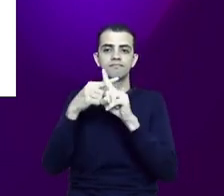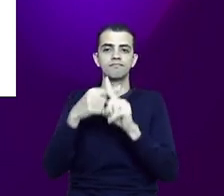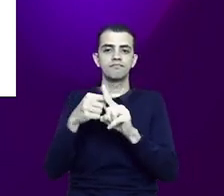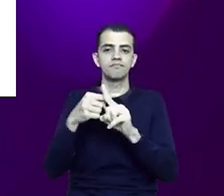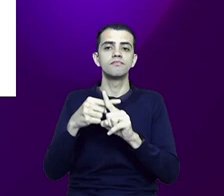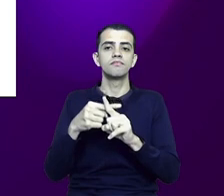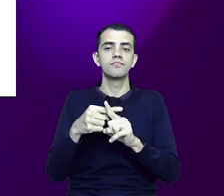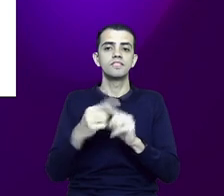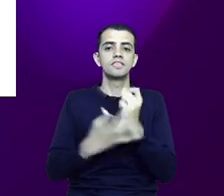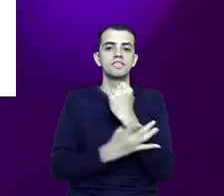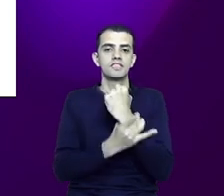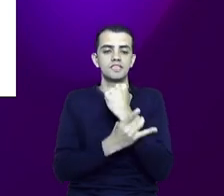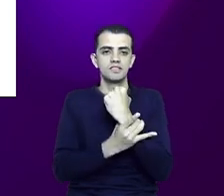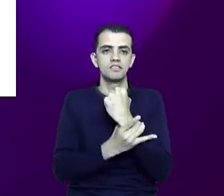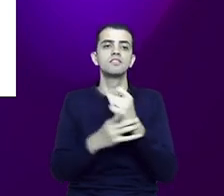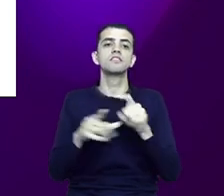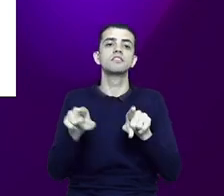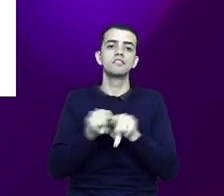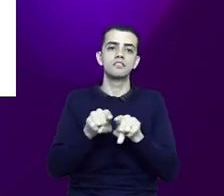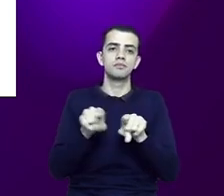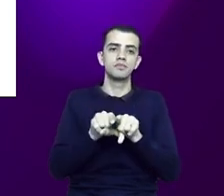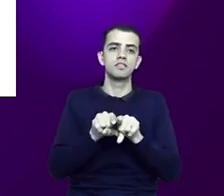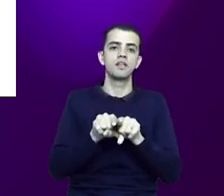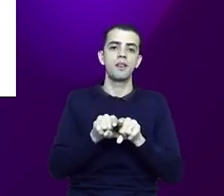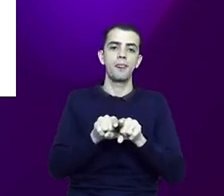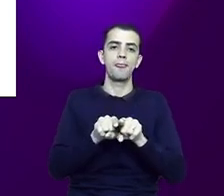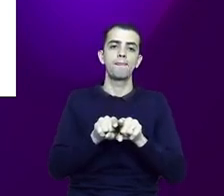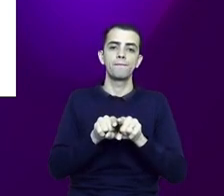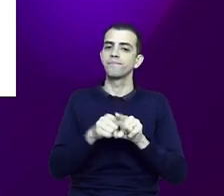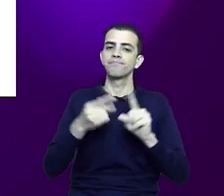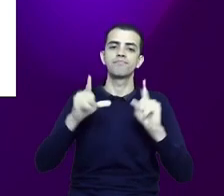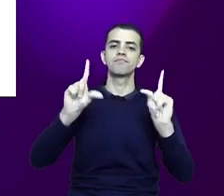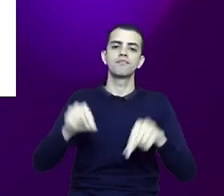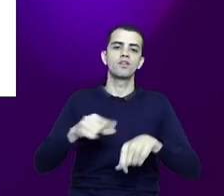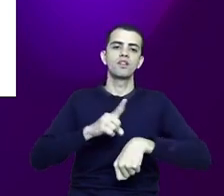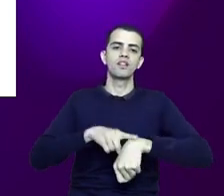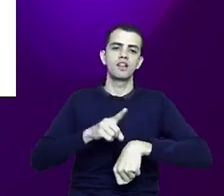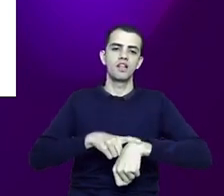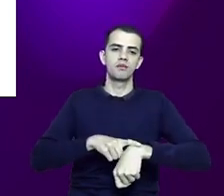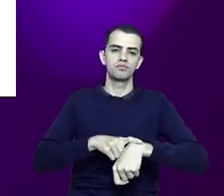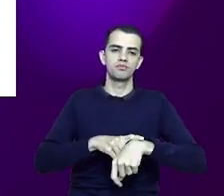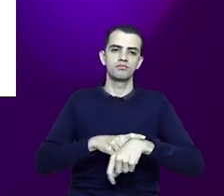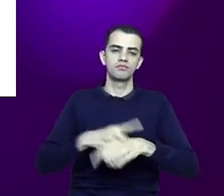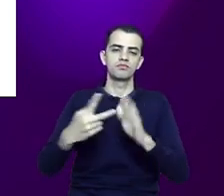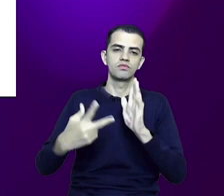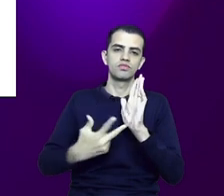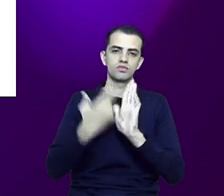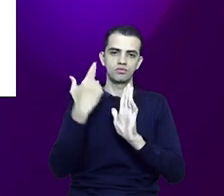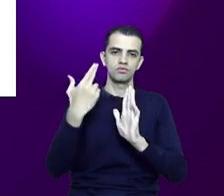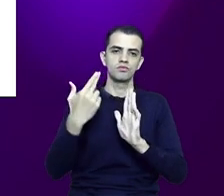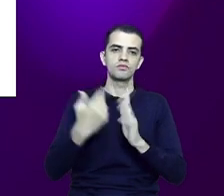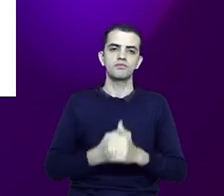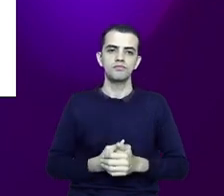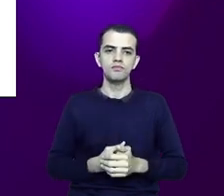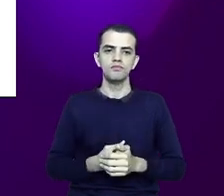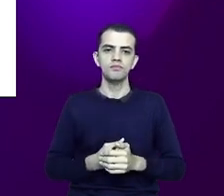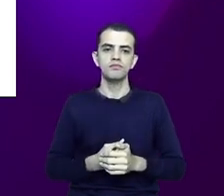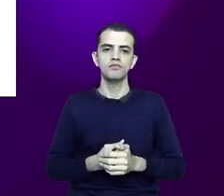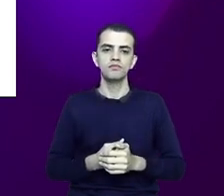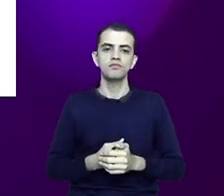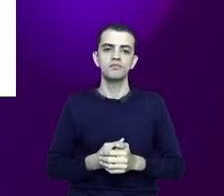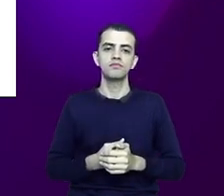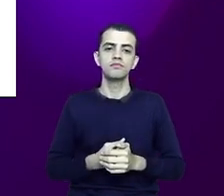segurança, quanto para o menor tempo cirúrgico. E ela diminui